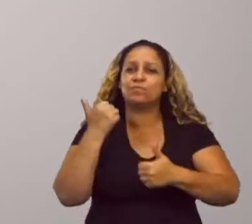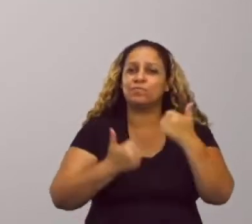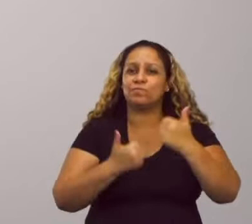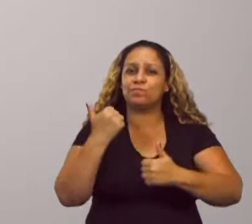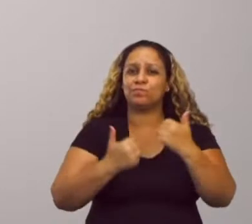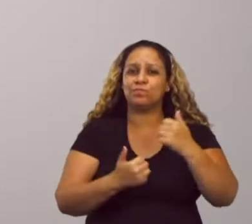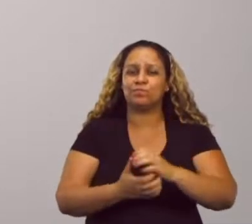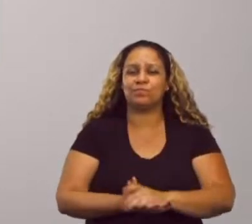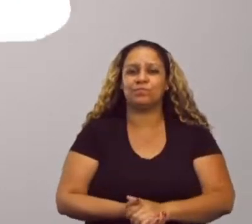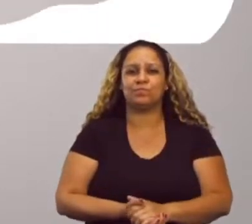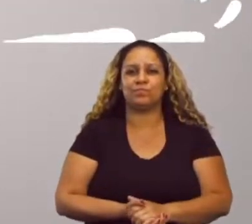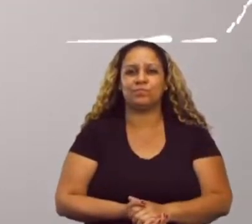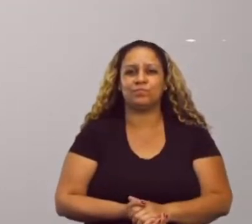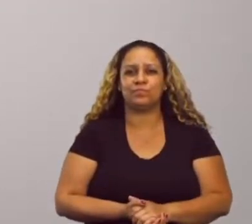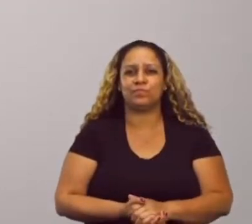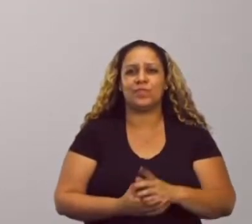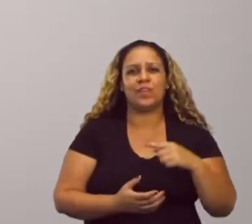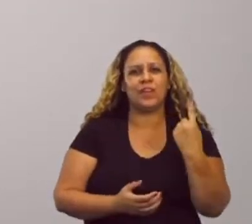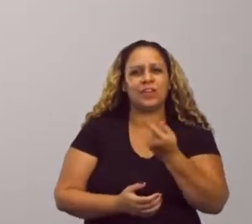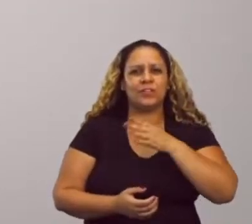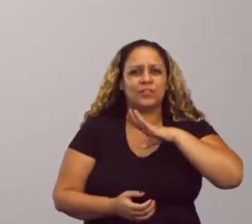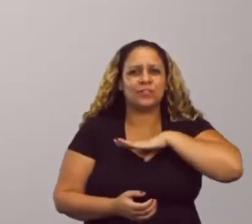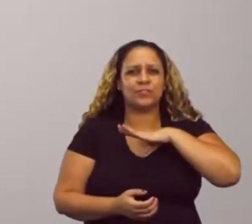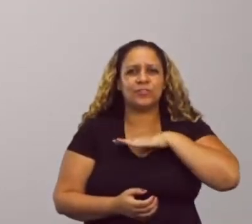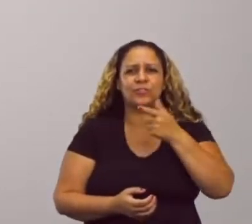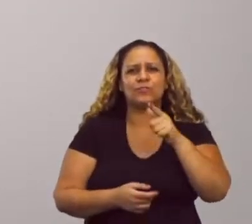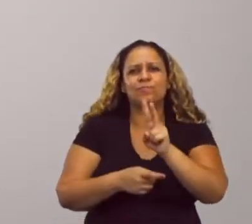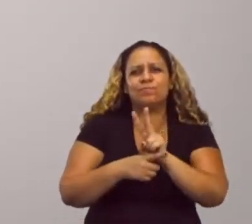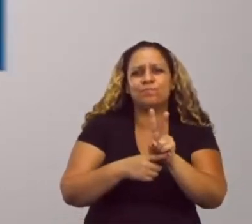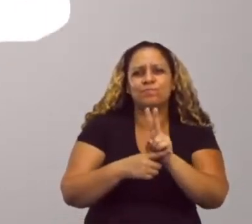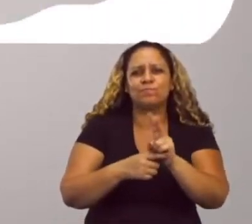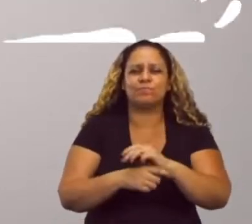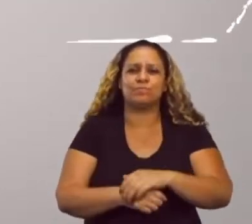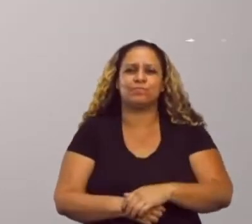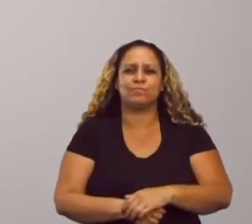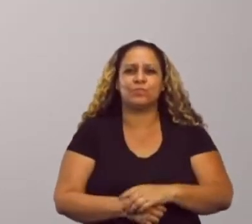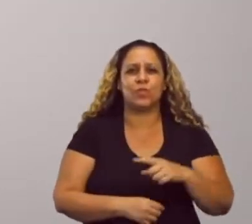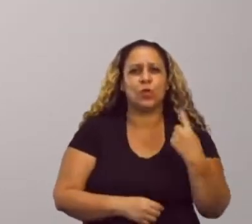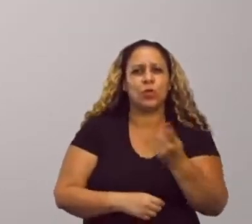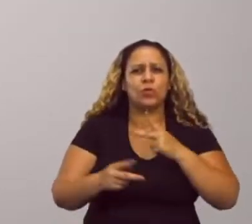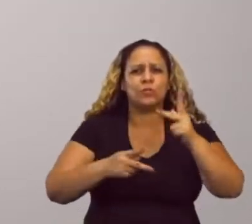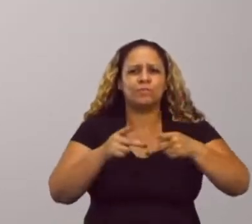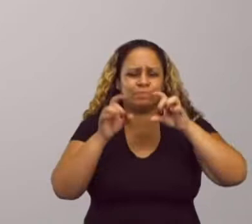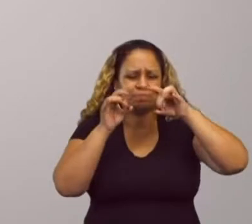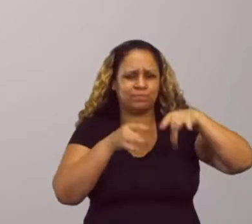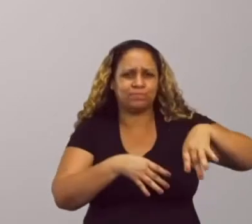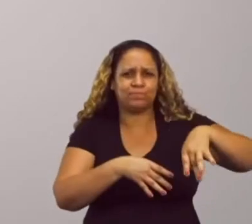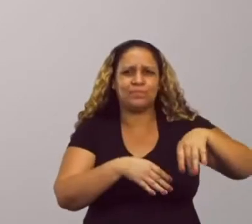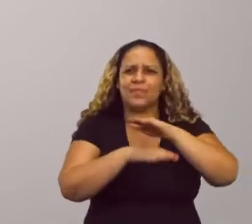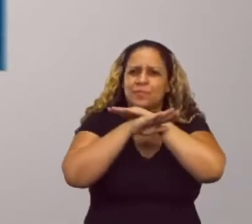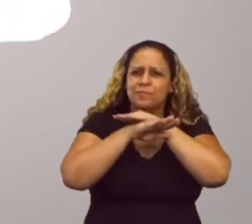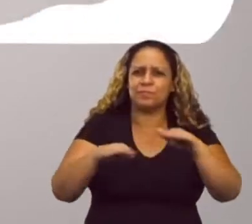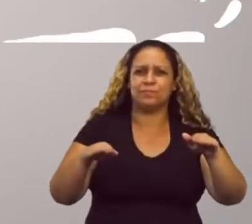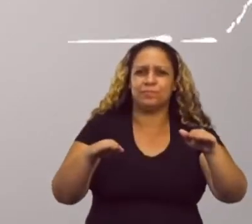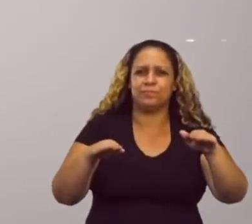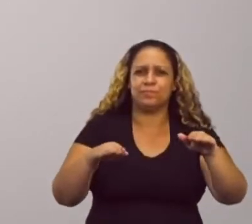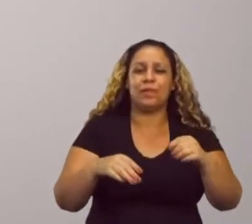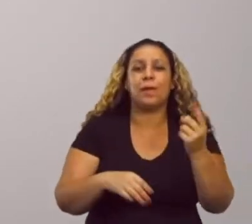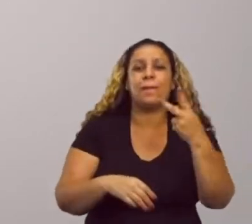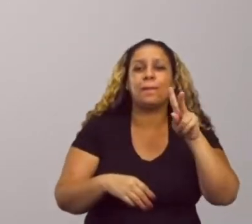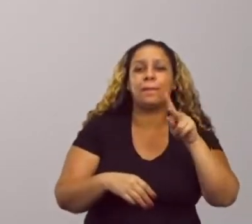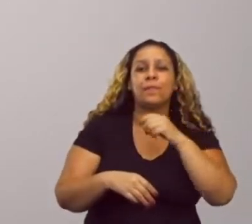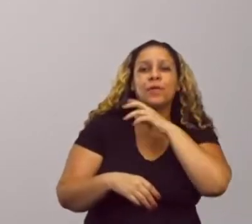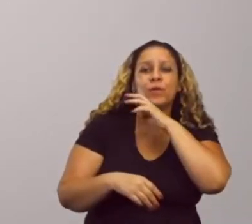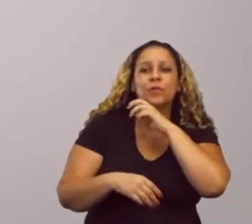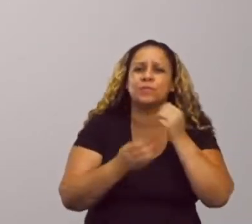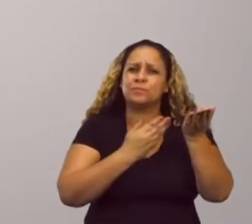crianças sem qualidade. Nunca mais. Nossa cidade sem cuidado. Nunca mais. Nosso povo abandonado. Nunca mais.